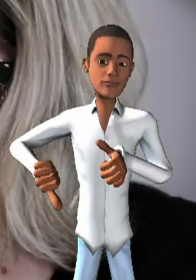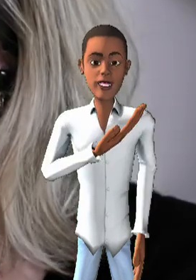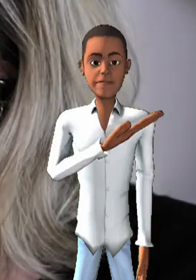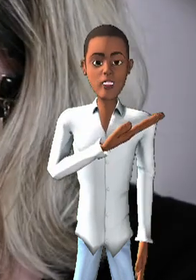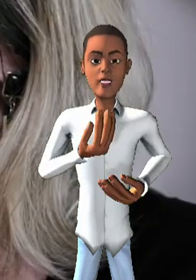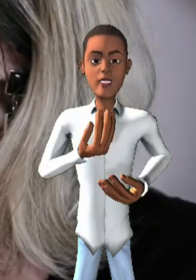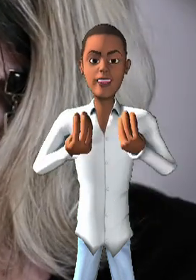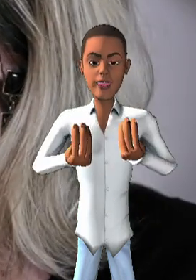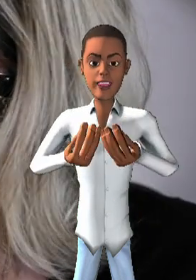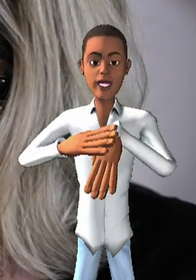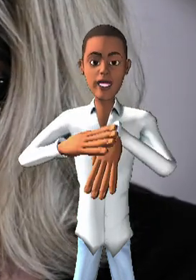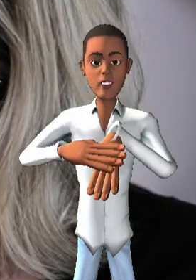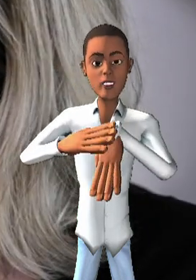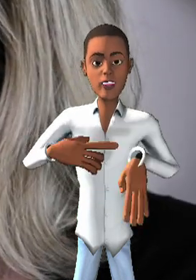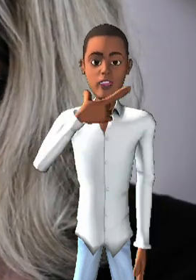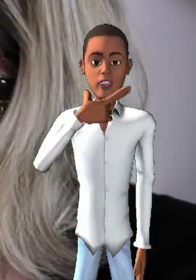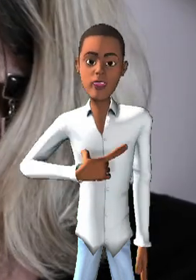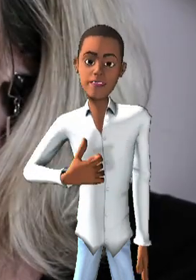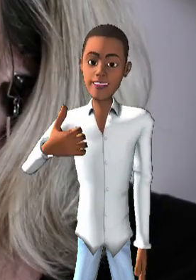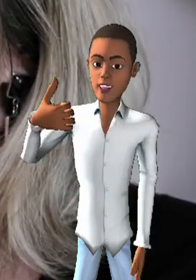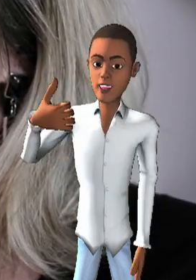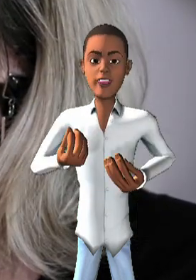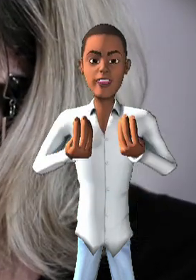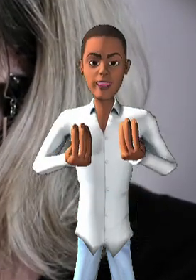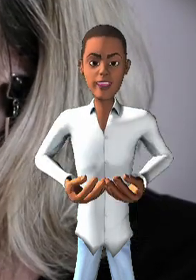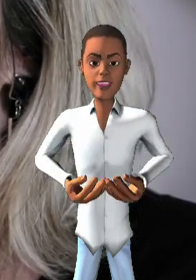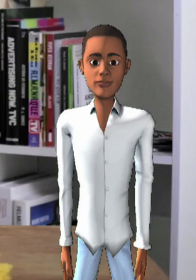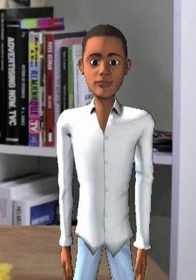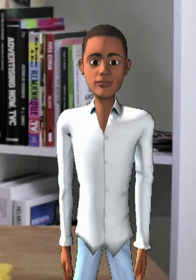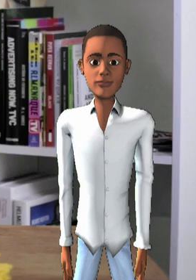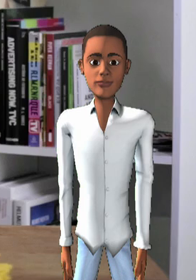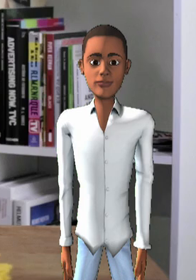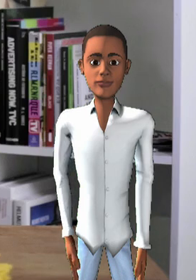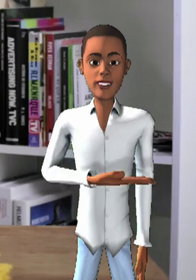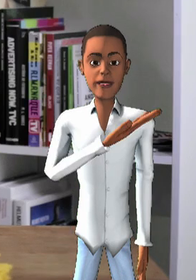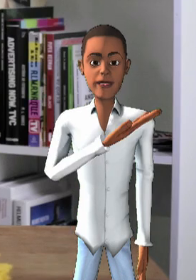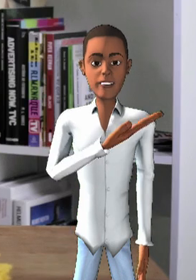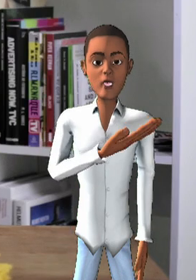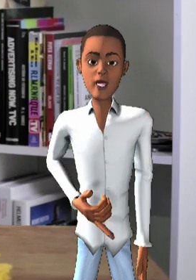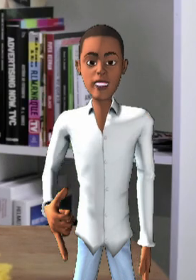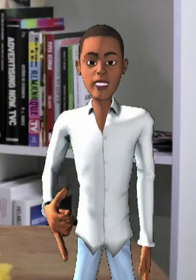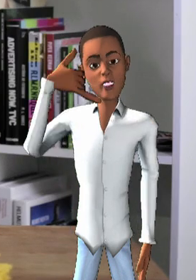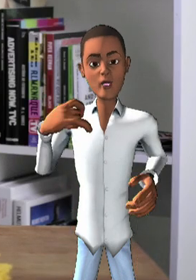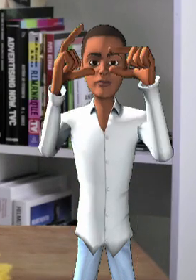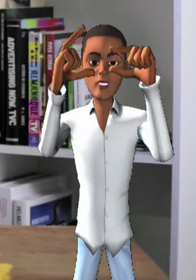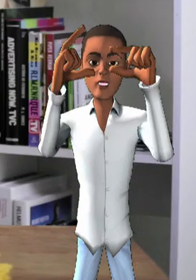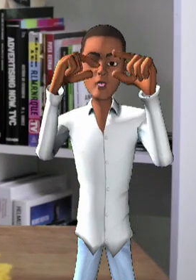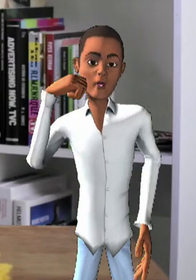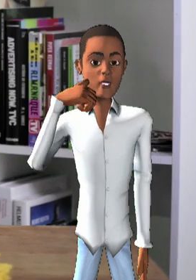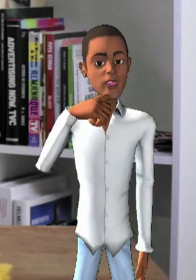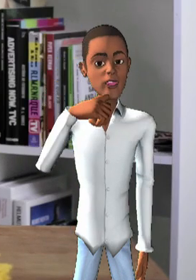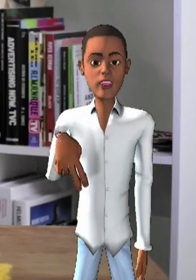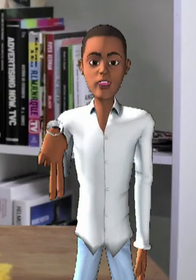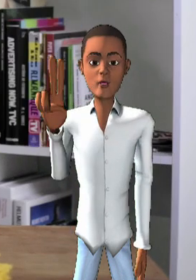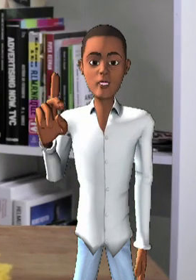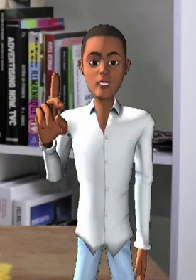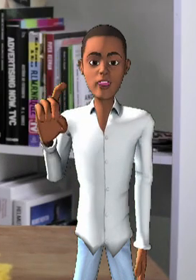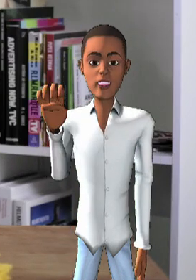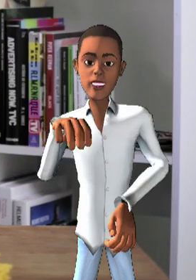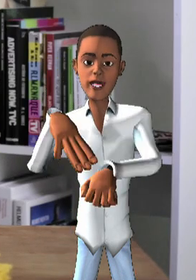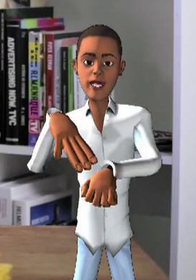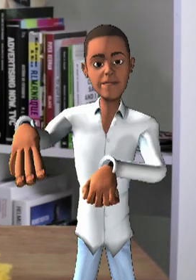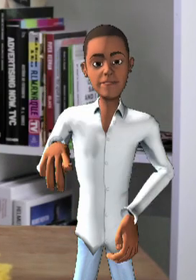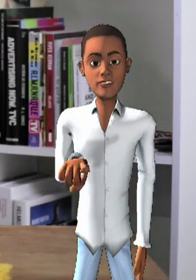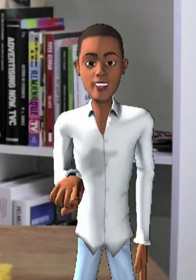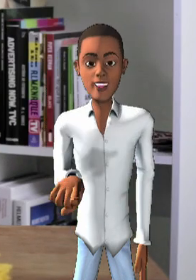teus amigos e vê como vocês podem mudar suas atitudes. Então quando o seu amigo te mandar um nude da menina que ele